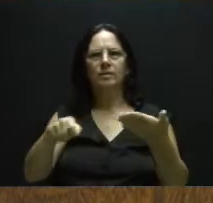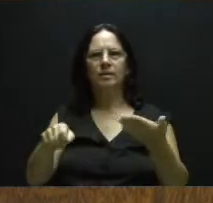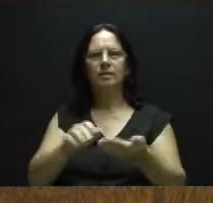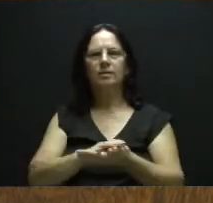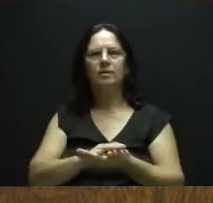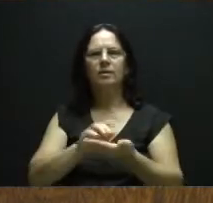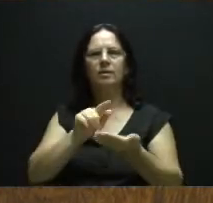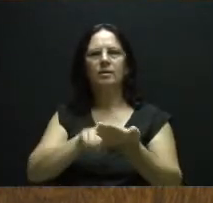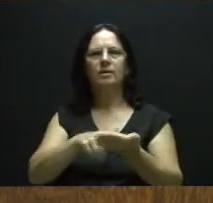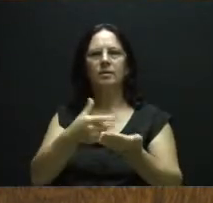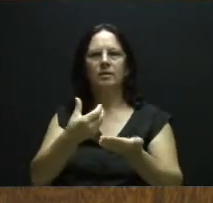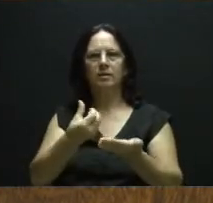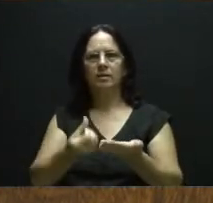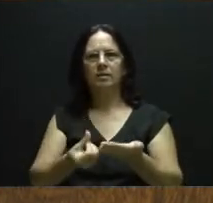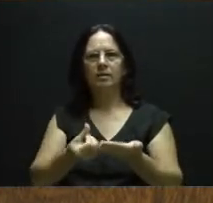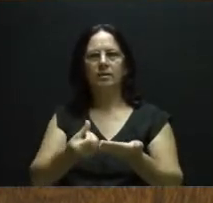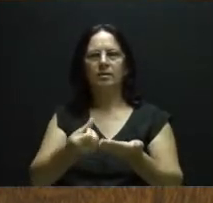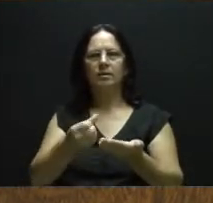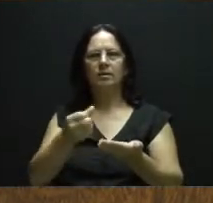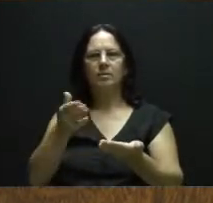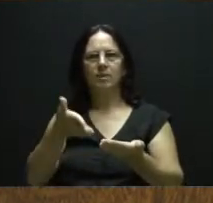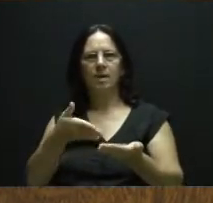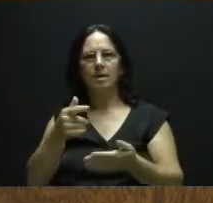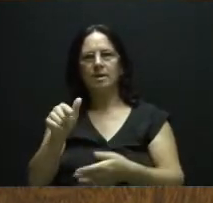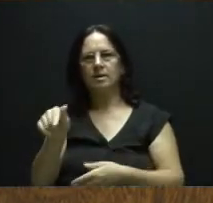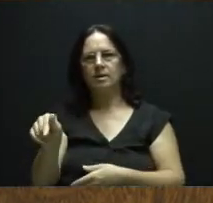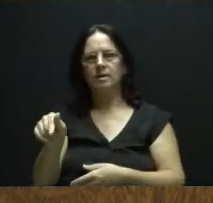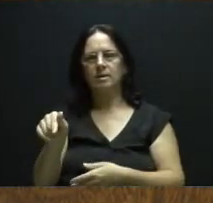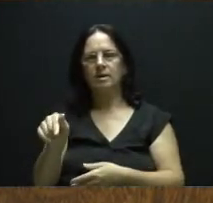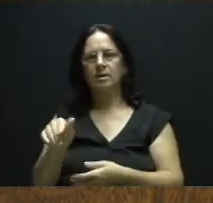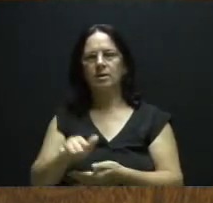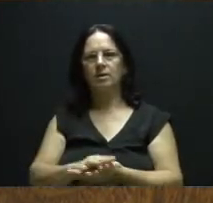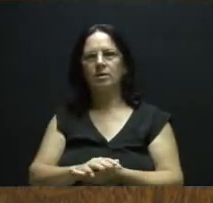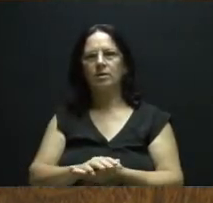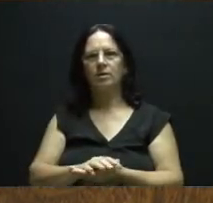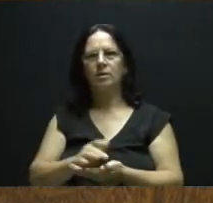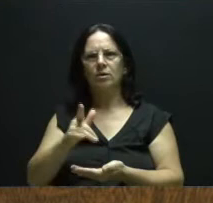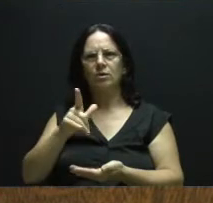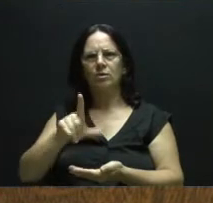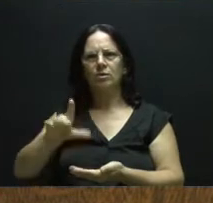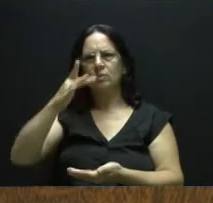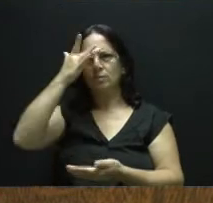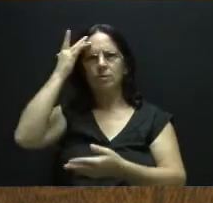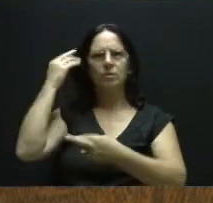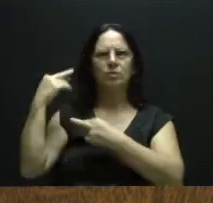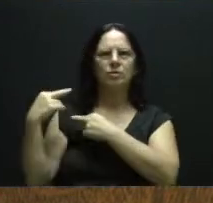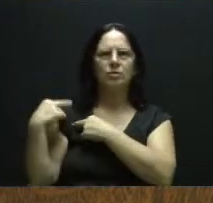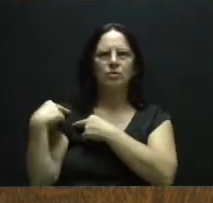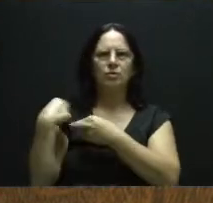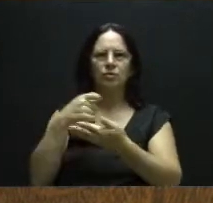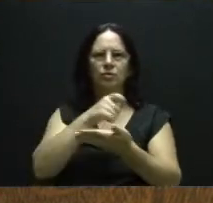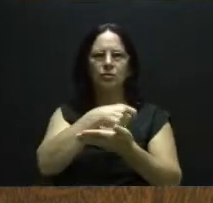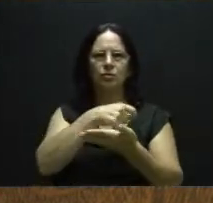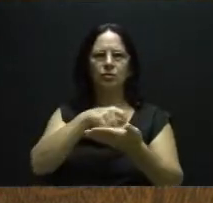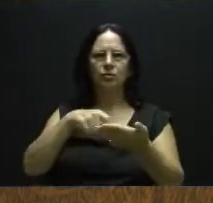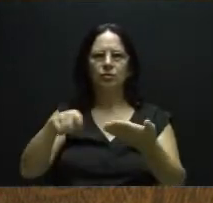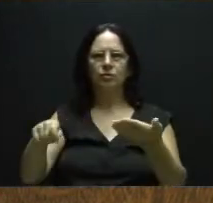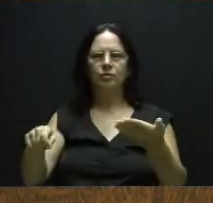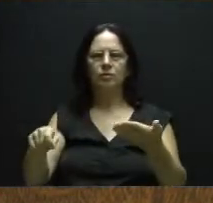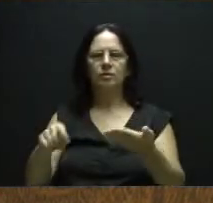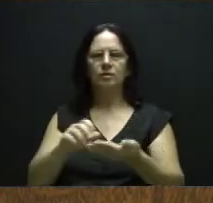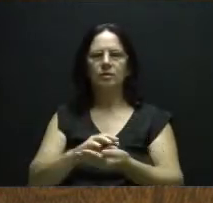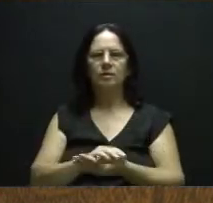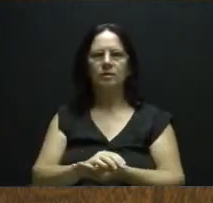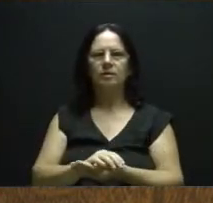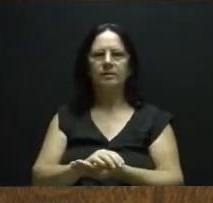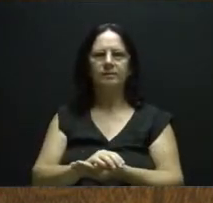as folhas 6/7 encontra se o parecer da douta assessoria jurídica da casa que acatamos